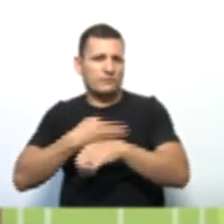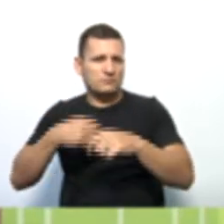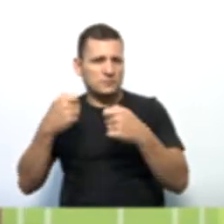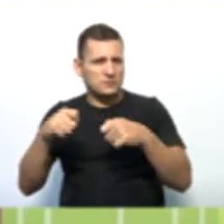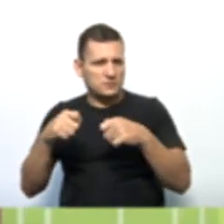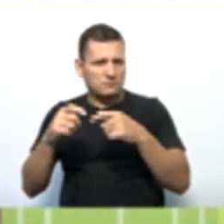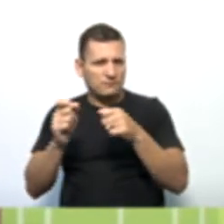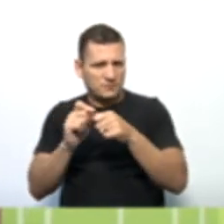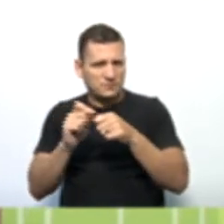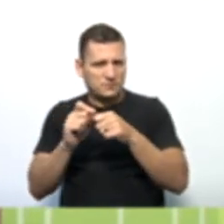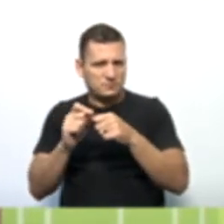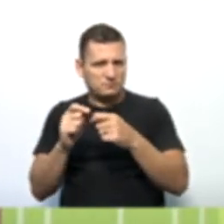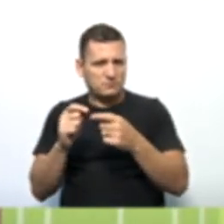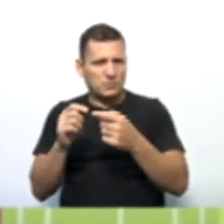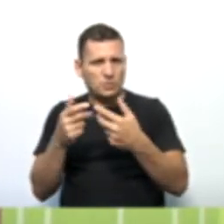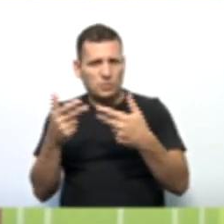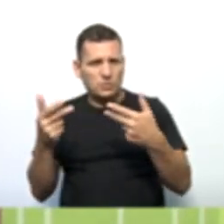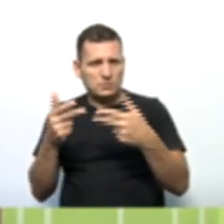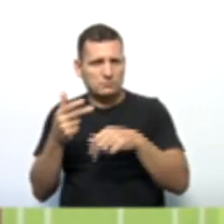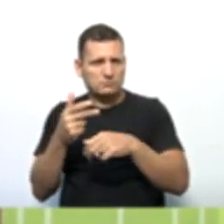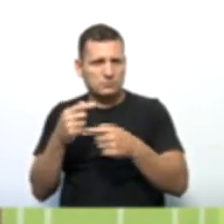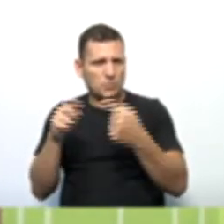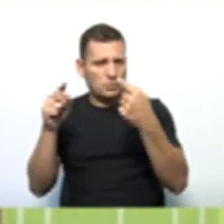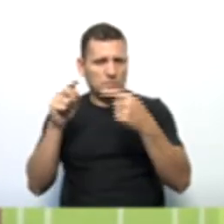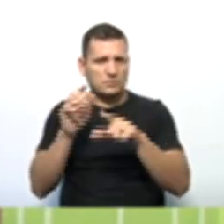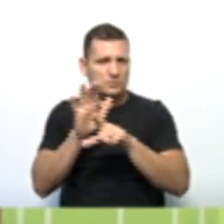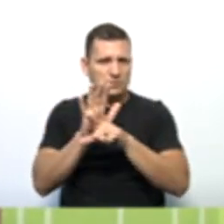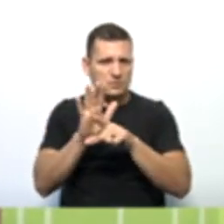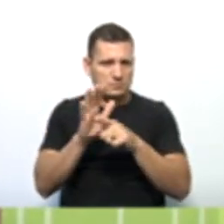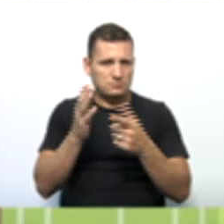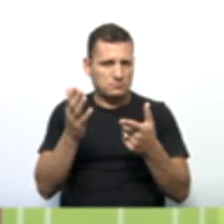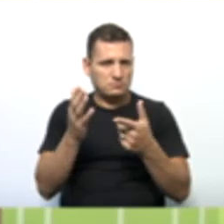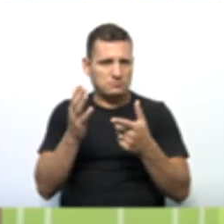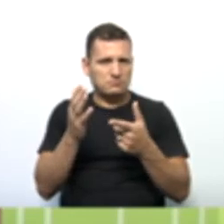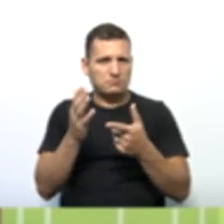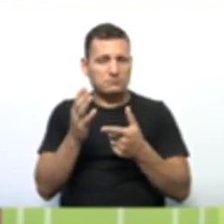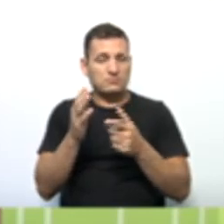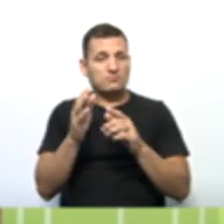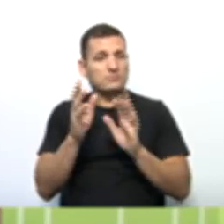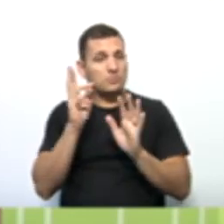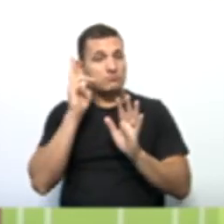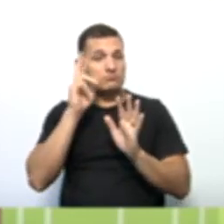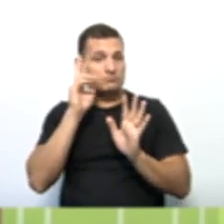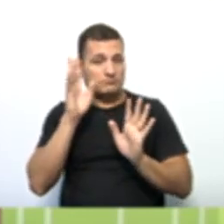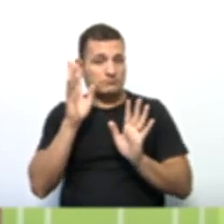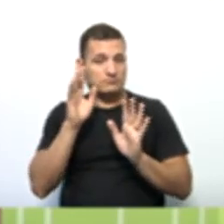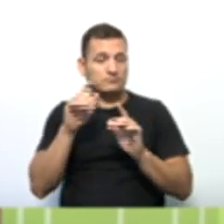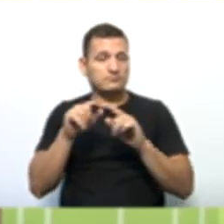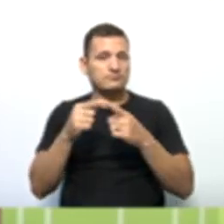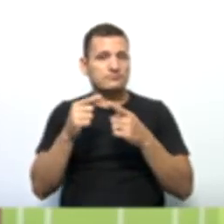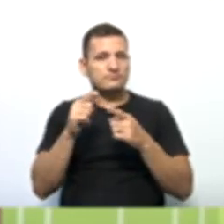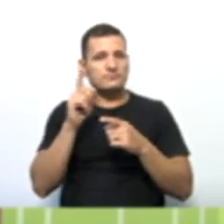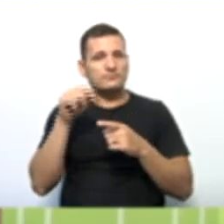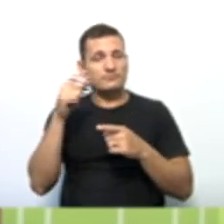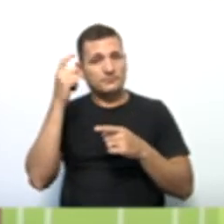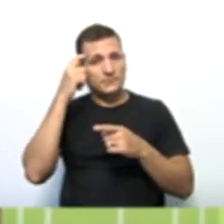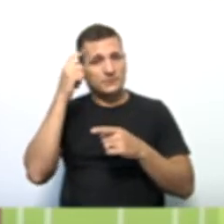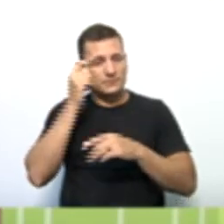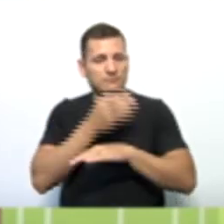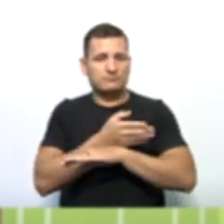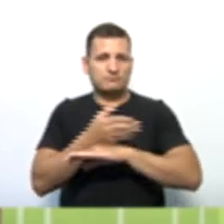Será que é assim mesmo? Fica aí essa pulga atrás da orelha para a gente ir refletindo, mas lembrando que isso é o pensamento